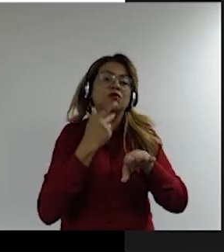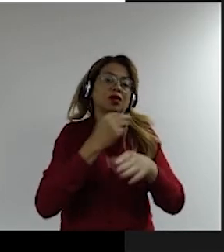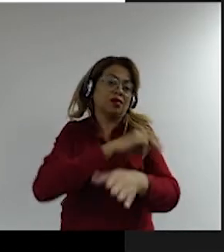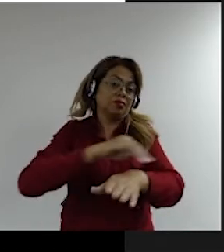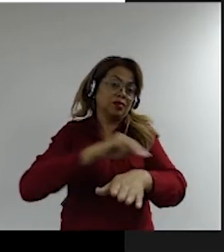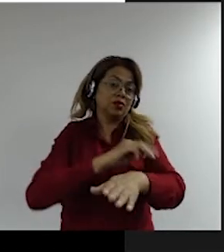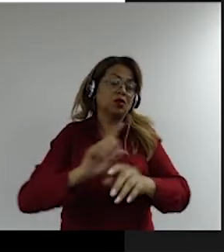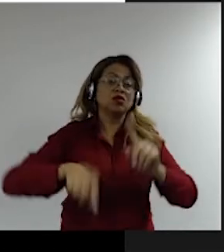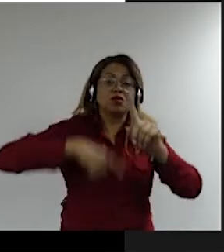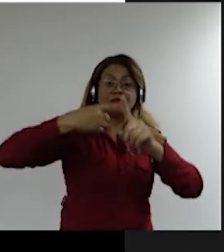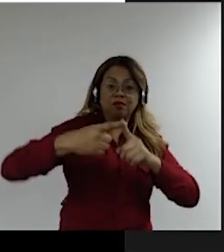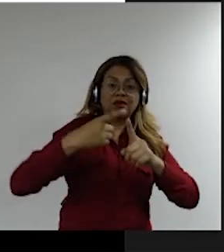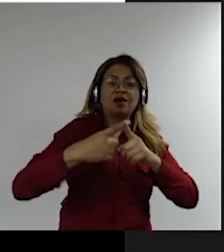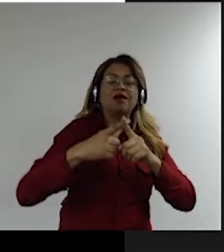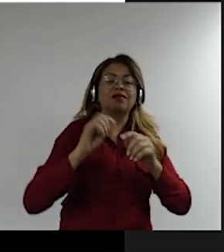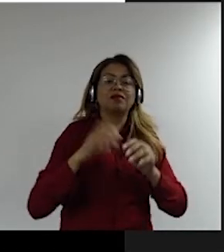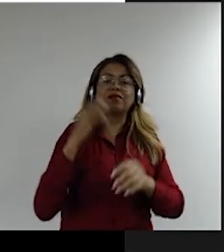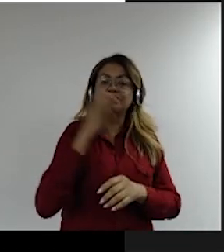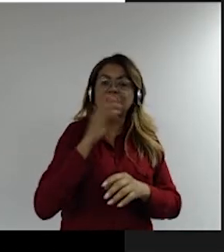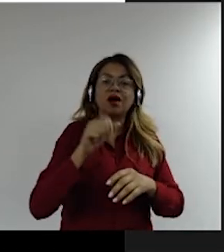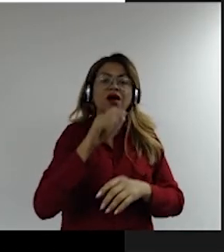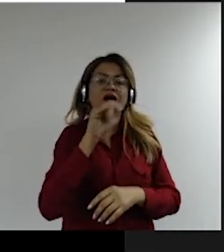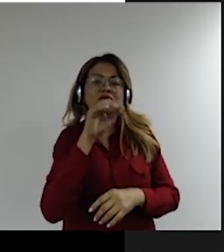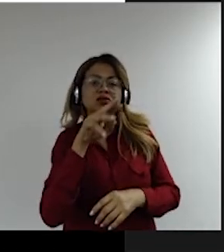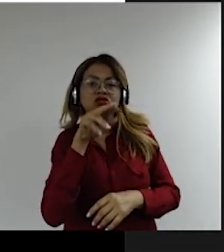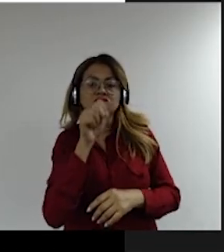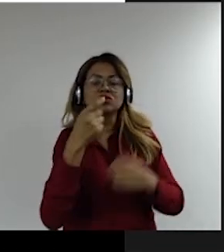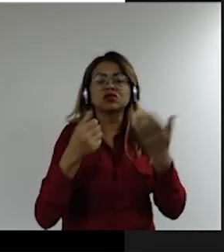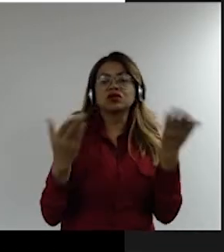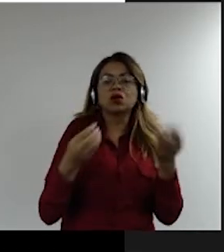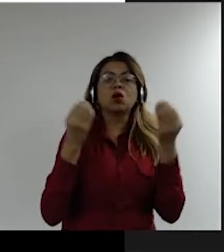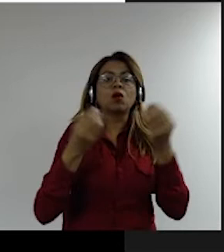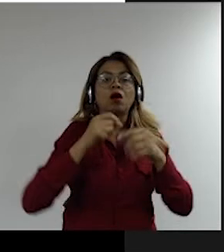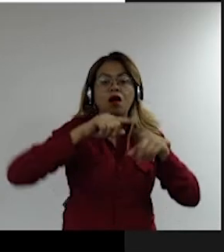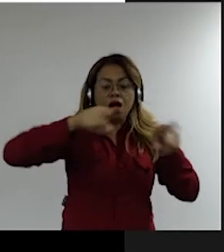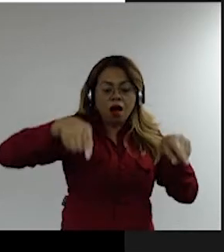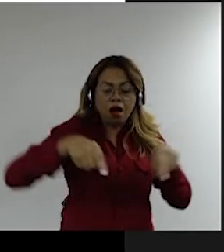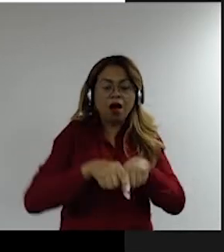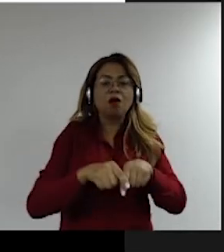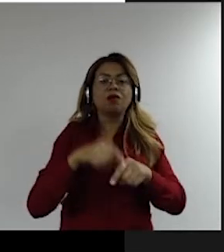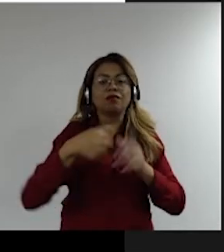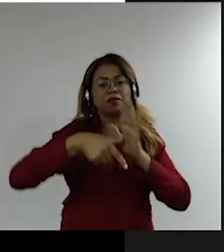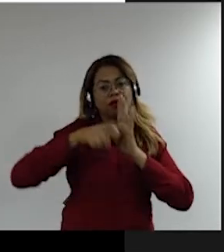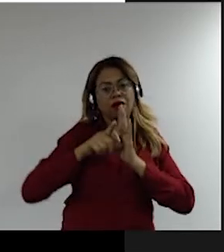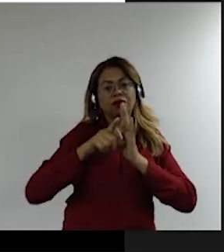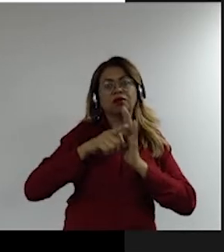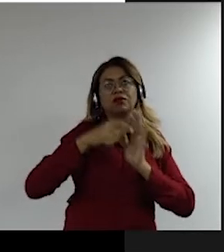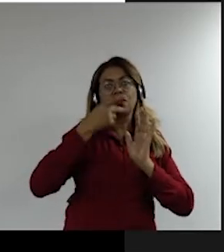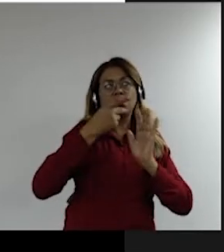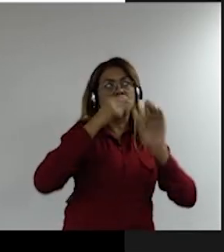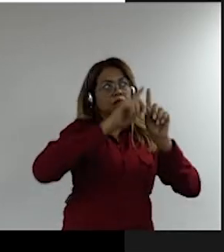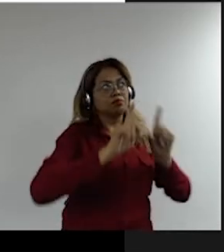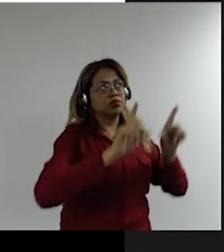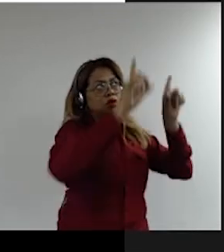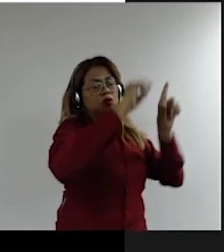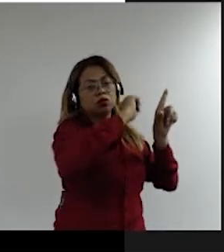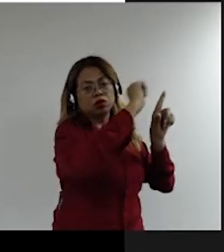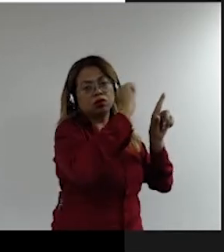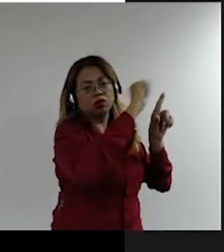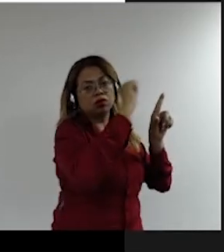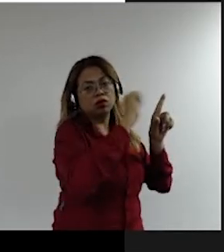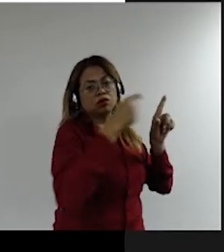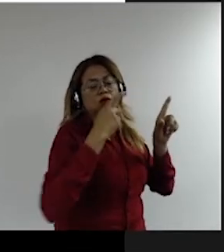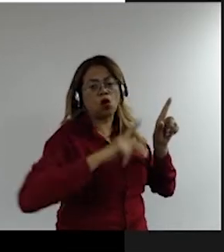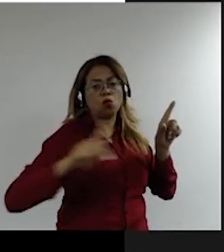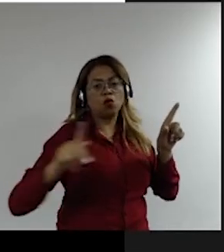mais ativas. A forma de aulas expositivas que nós damos, em que o professor